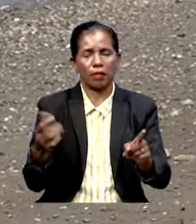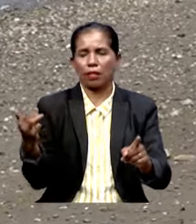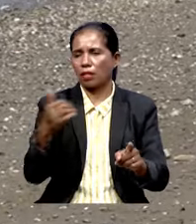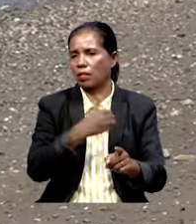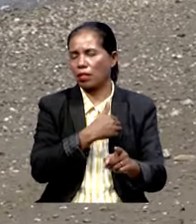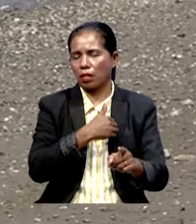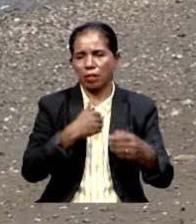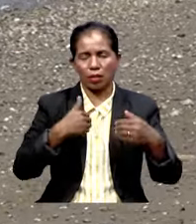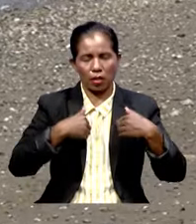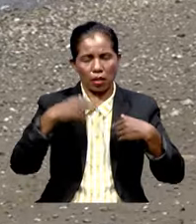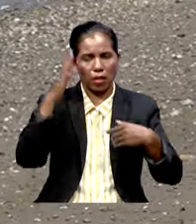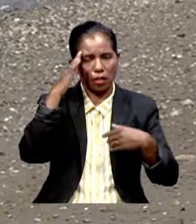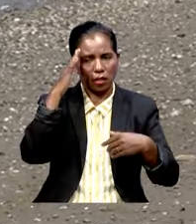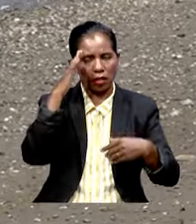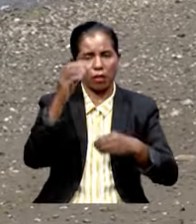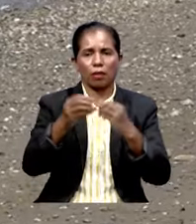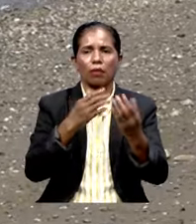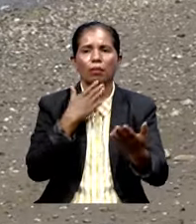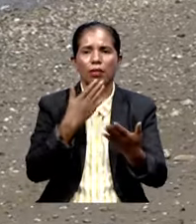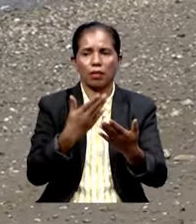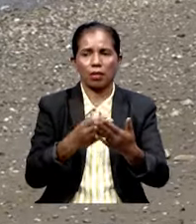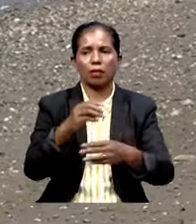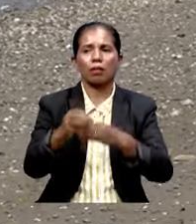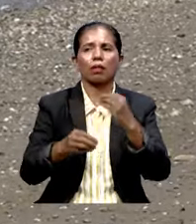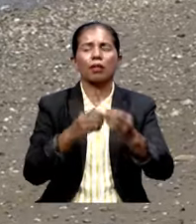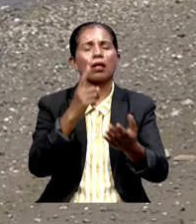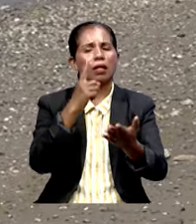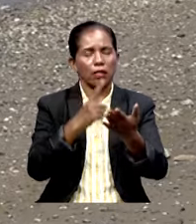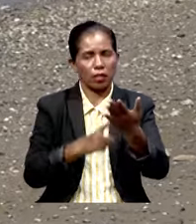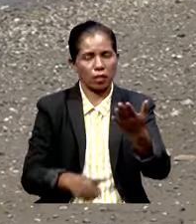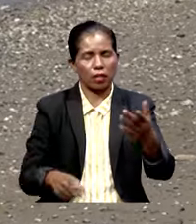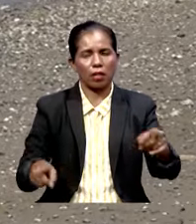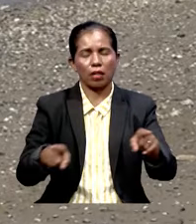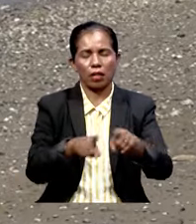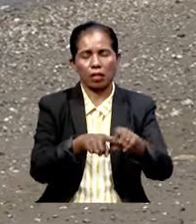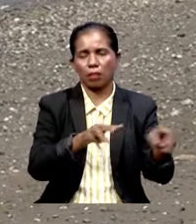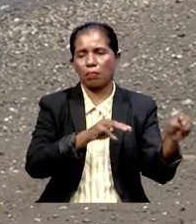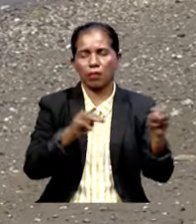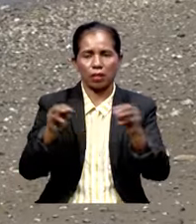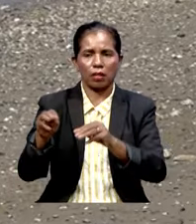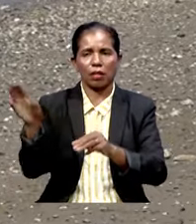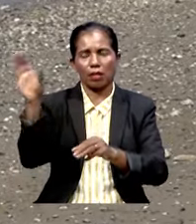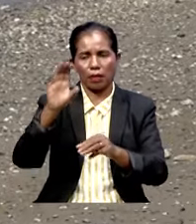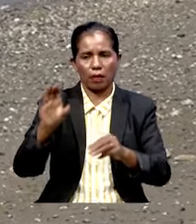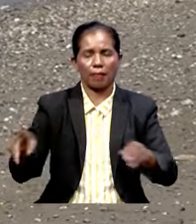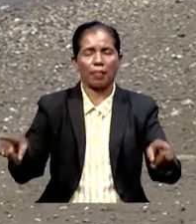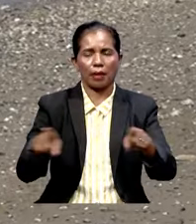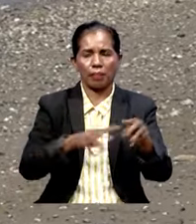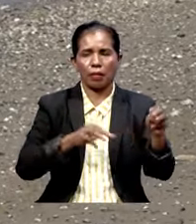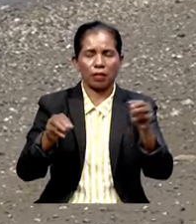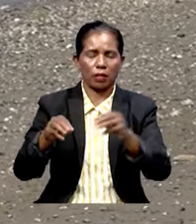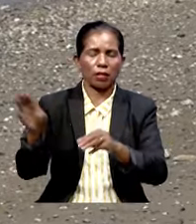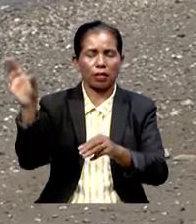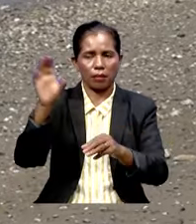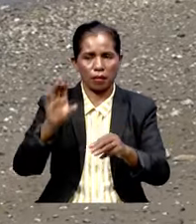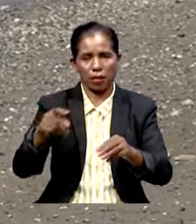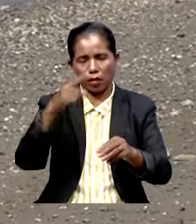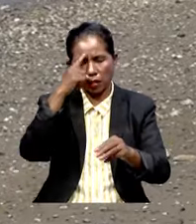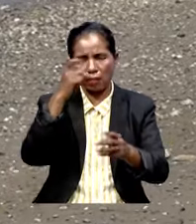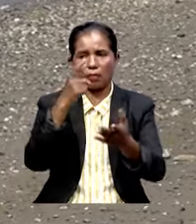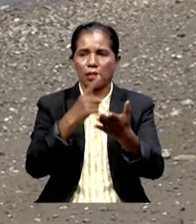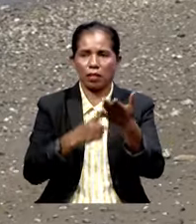ki iha conhecimento diak. Kona ba, saida mak mudança climática ne. Mudança climática mosu tama